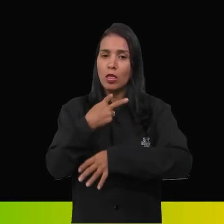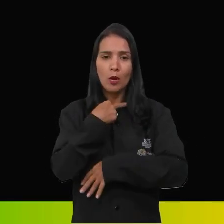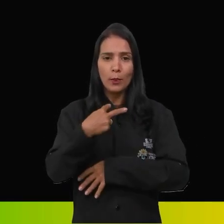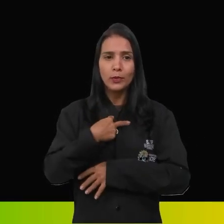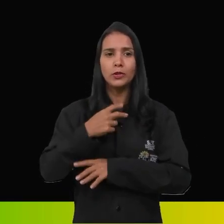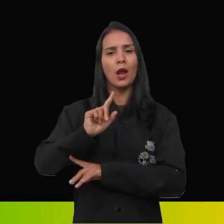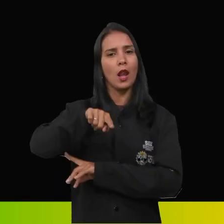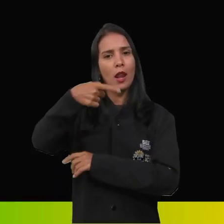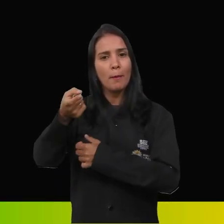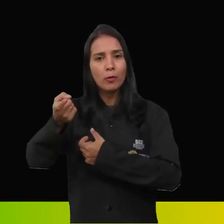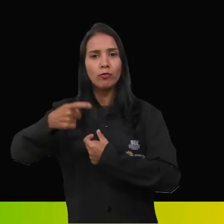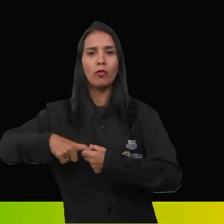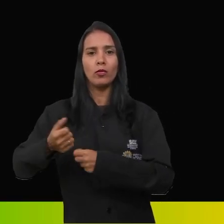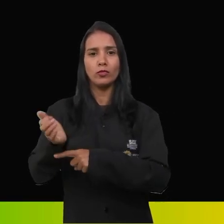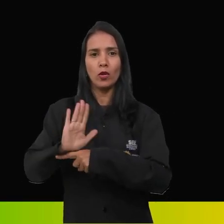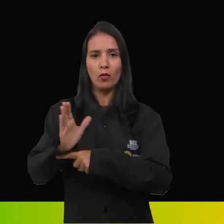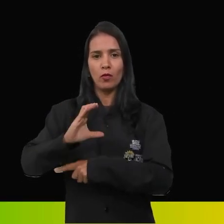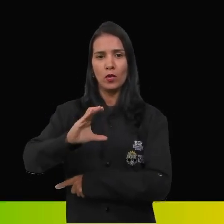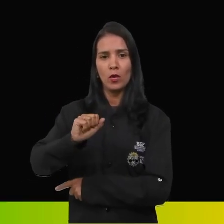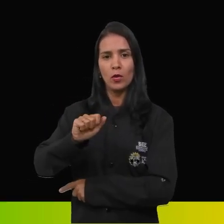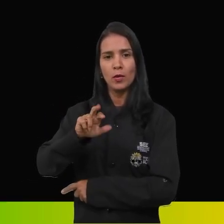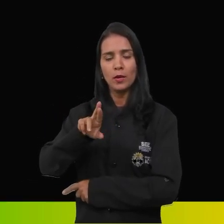Carlota Joaquina, em